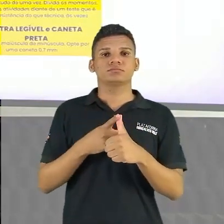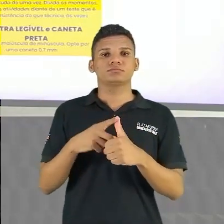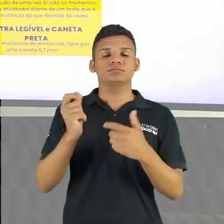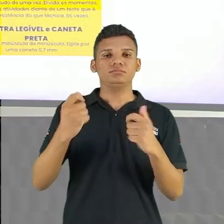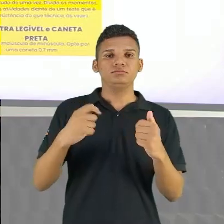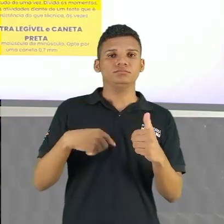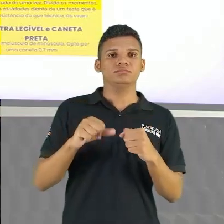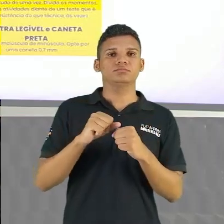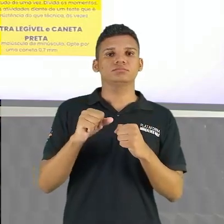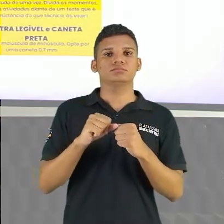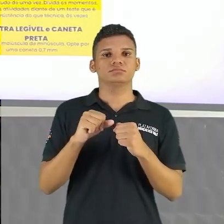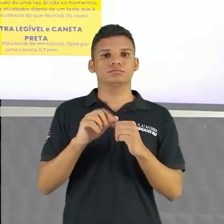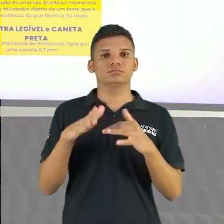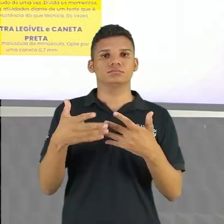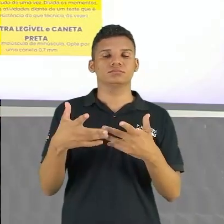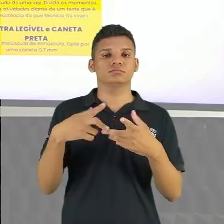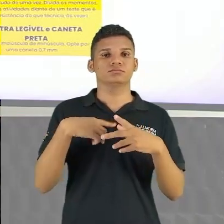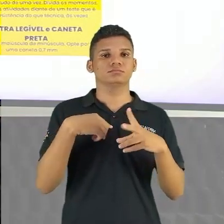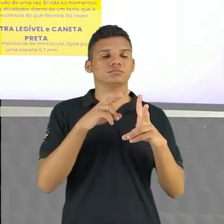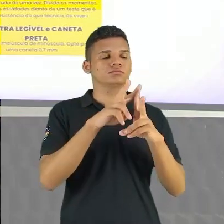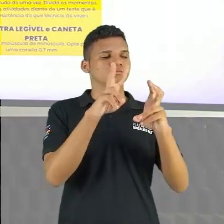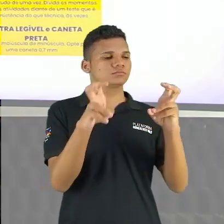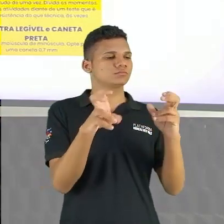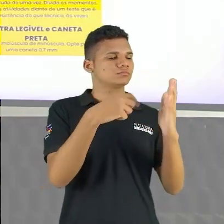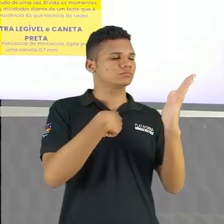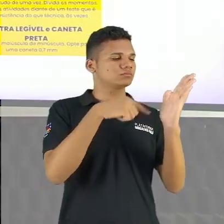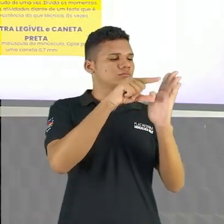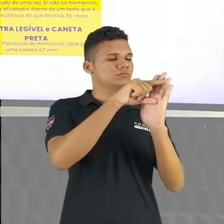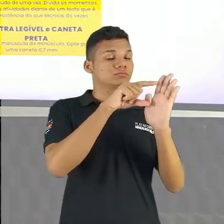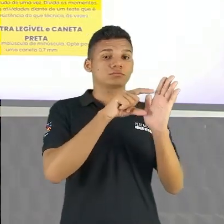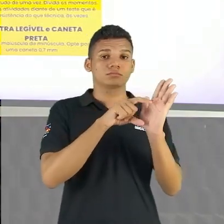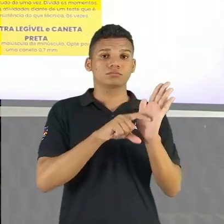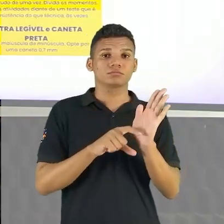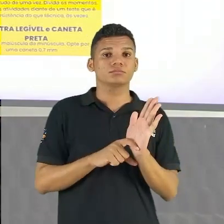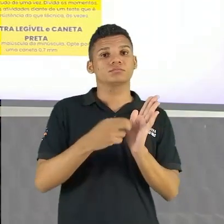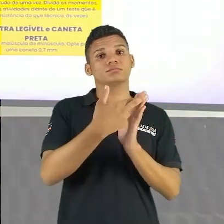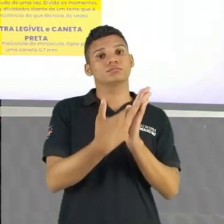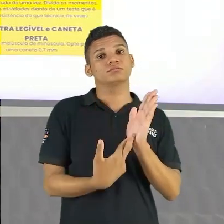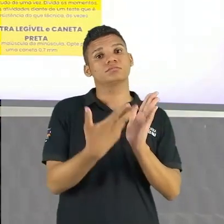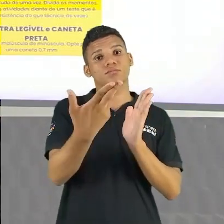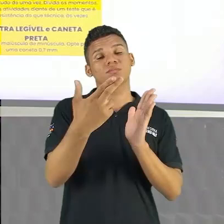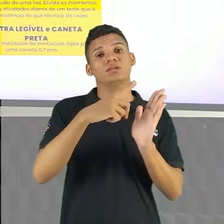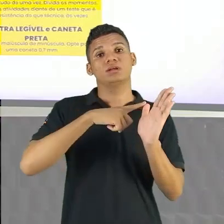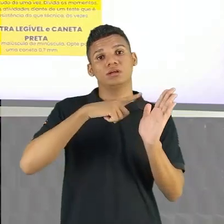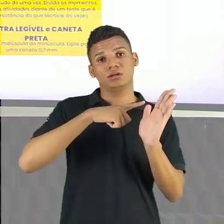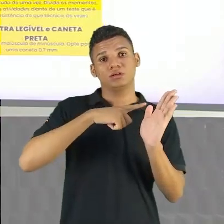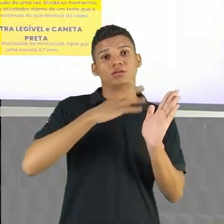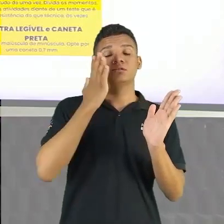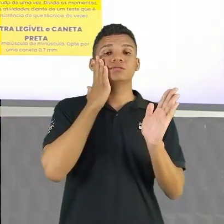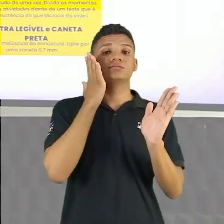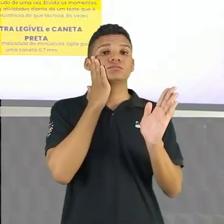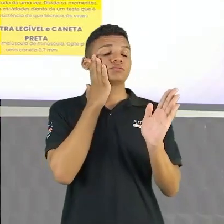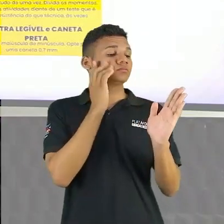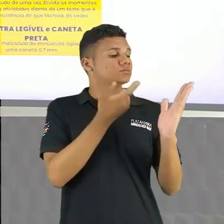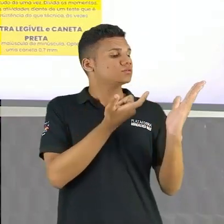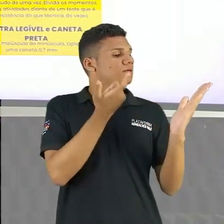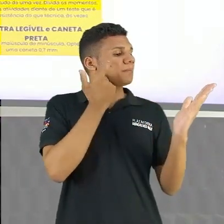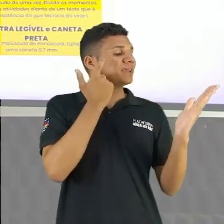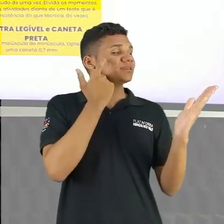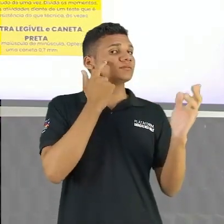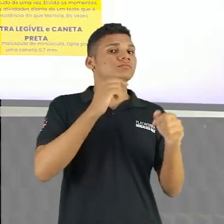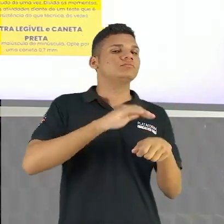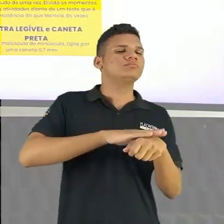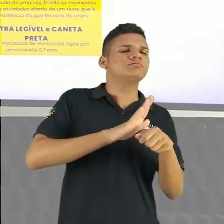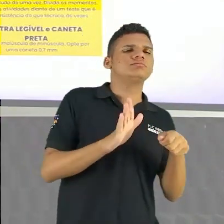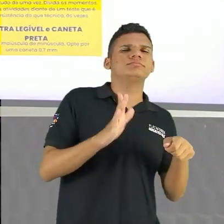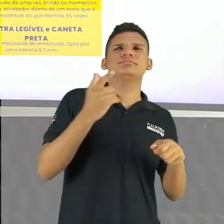tem que fazer é montar sua redação em tópicos ao fazer isso isso vai garantir com que você consiga pensar mais